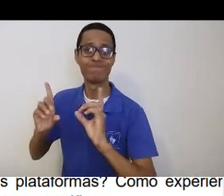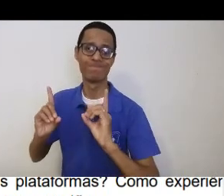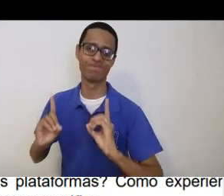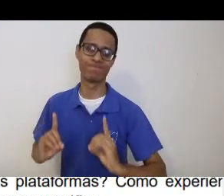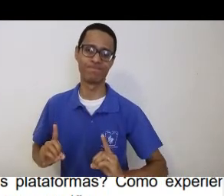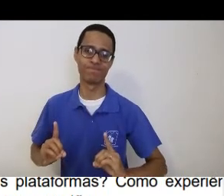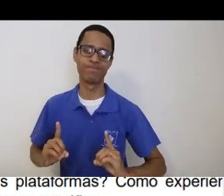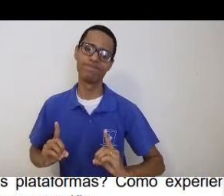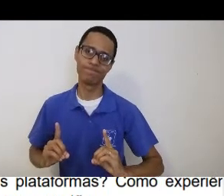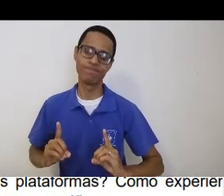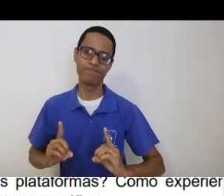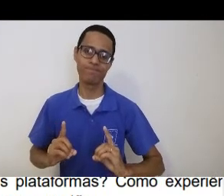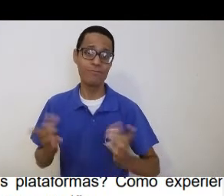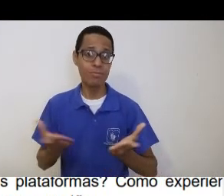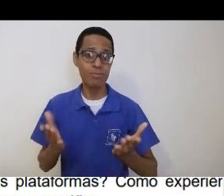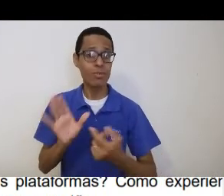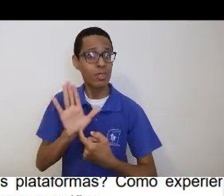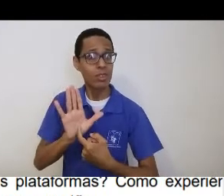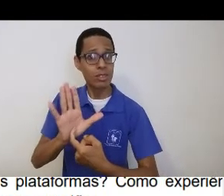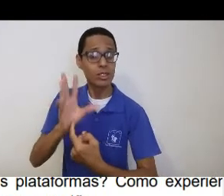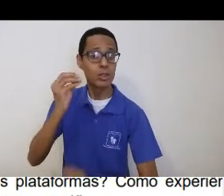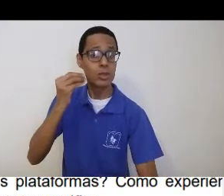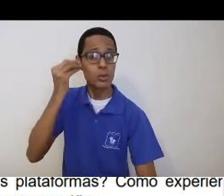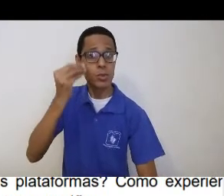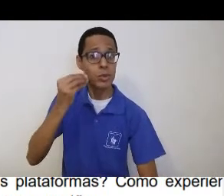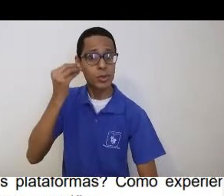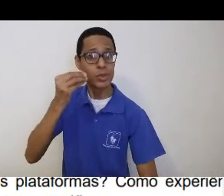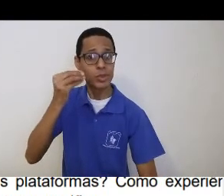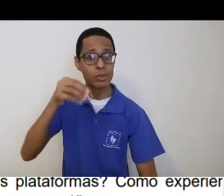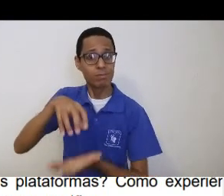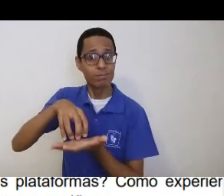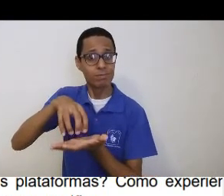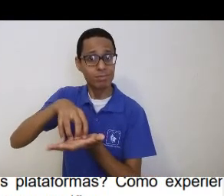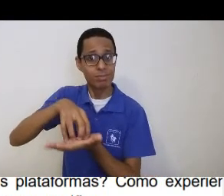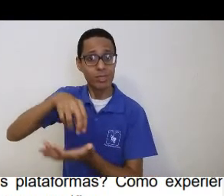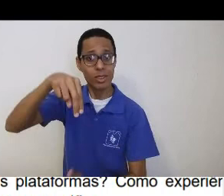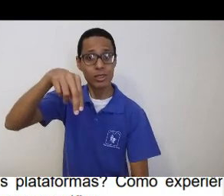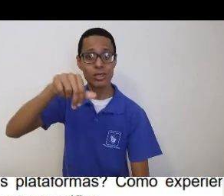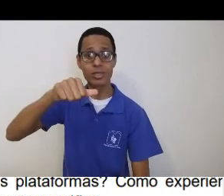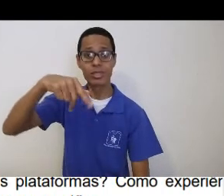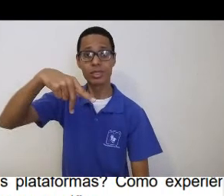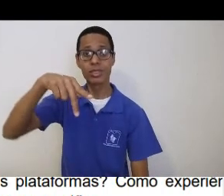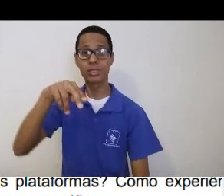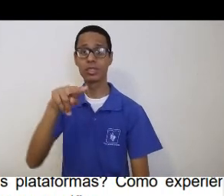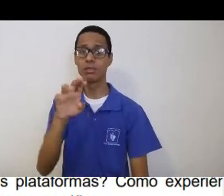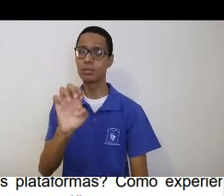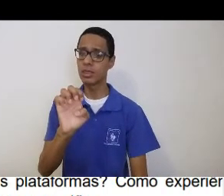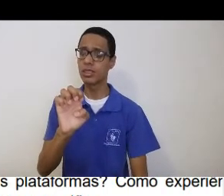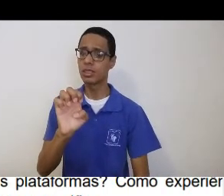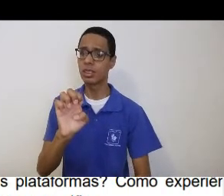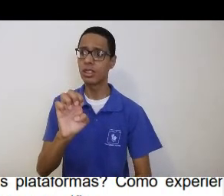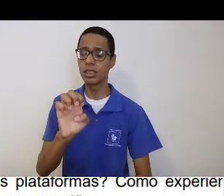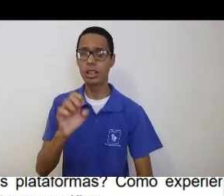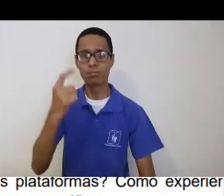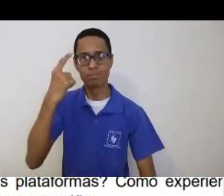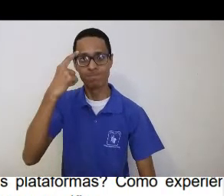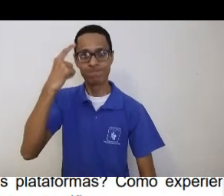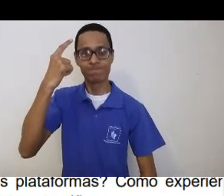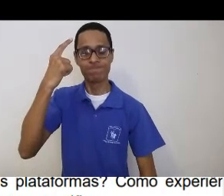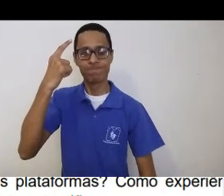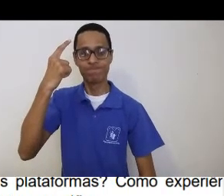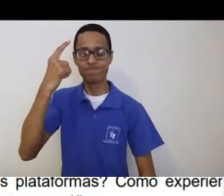específica. Então, por meio desse relato, por meio dessa experiência que nós tivemos no nosso núcleo, no nosso